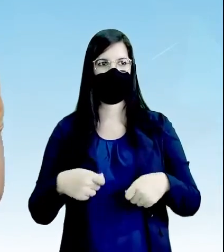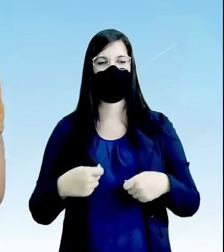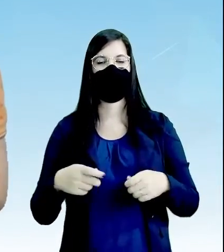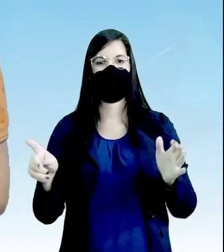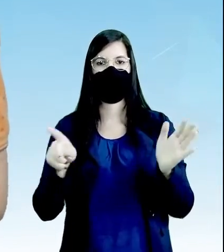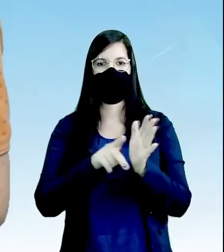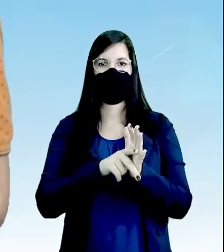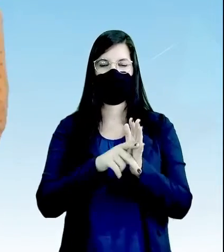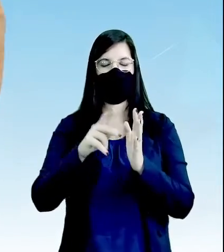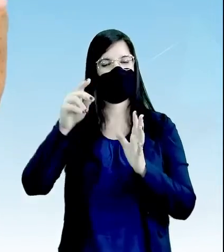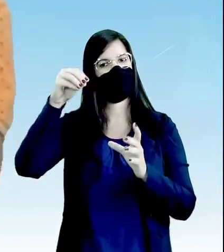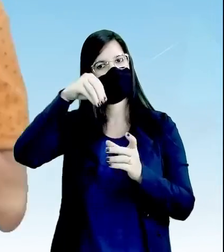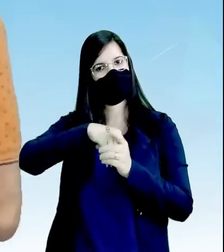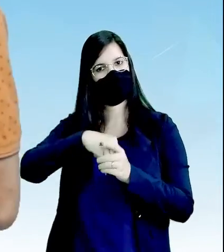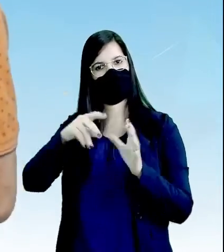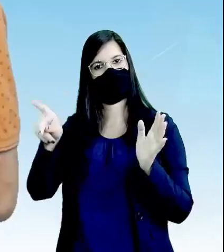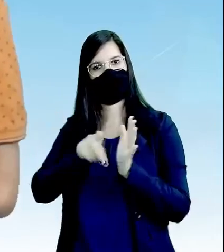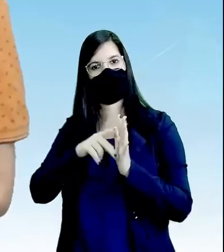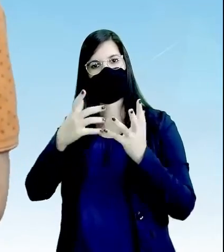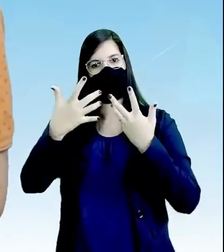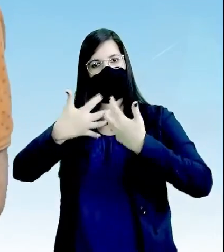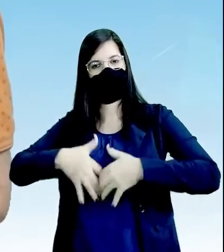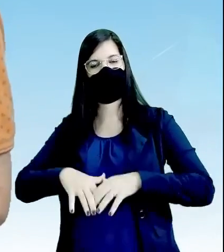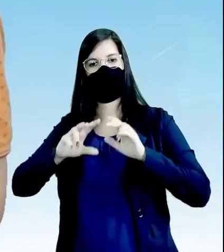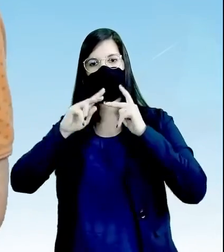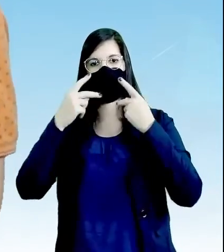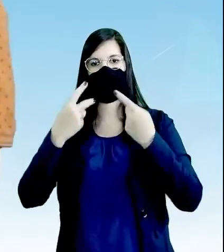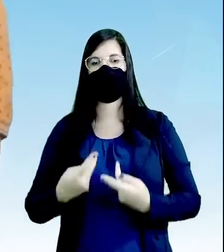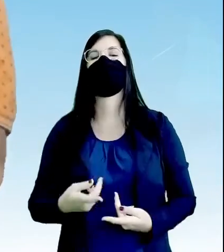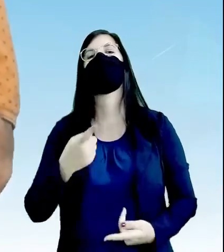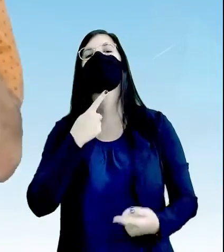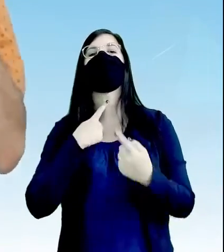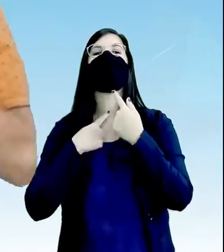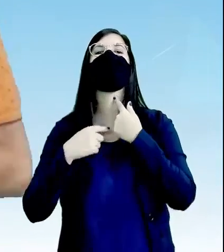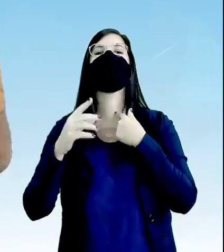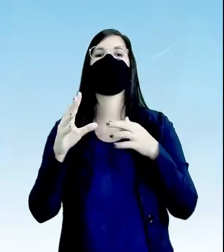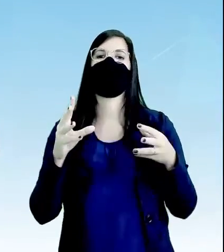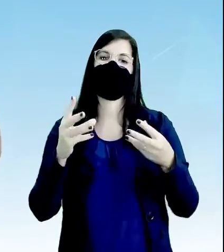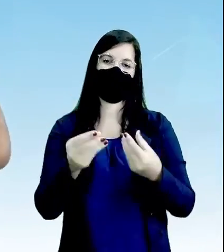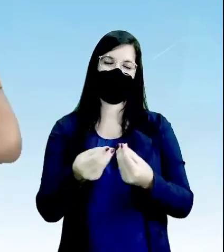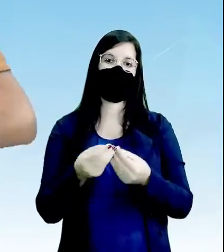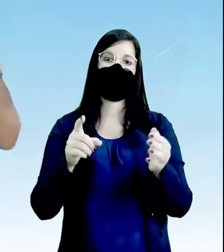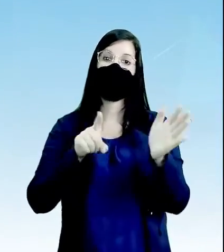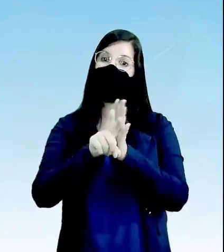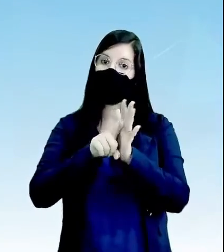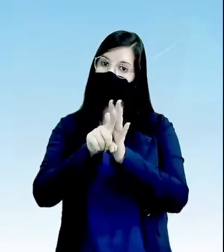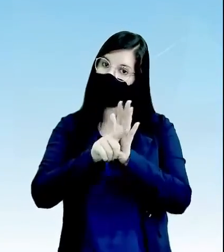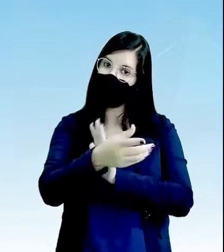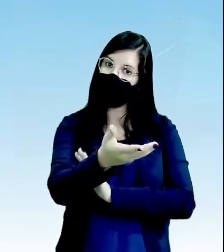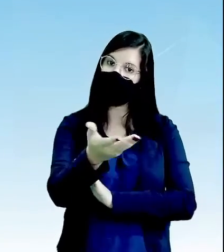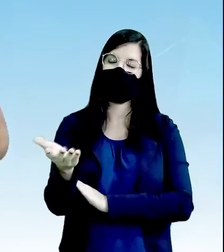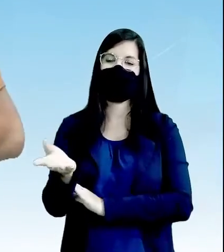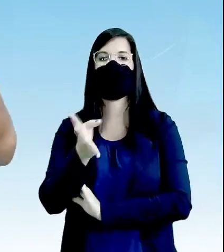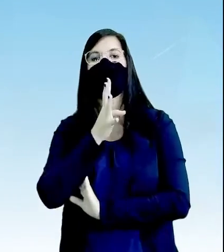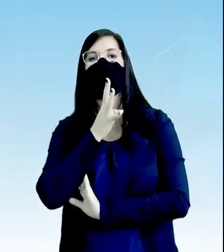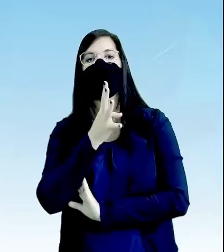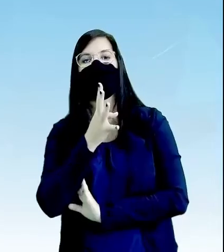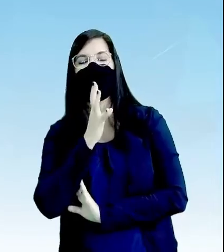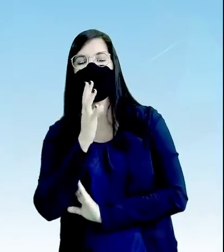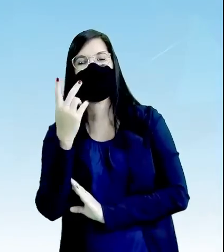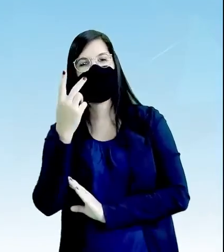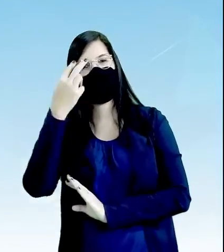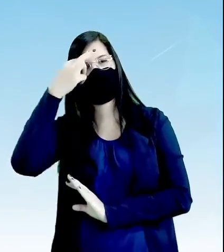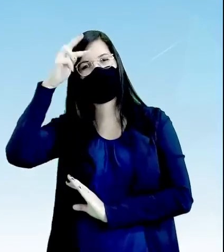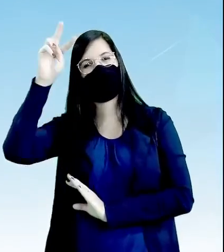da essência humana, que é inclusive um dom que nós recebemos. Então, pesquise sobre isso, conheça a sua história para